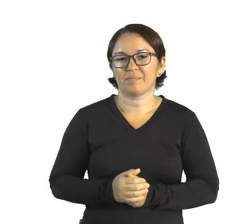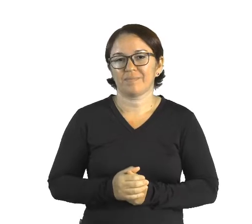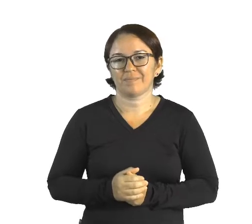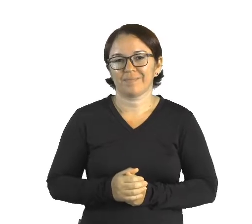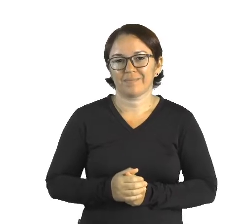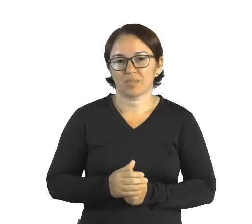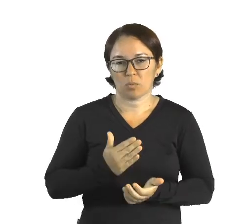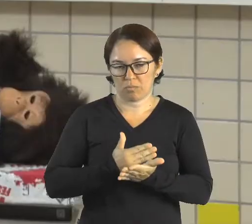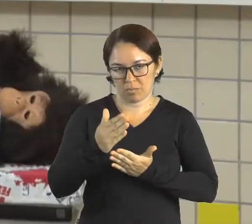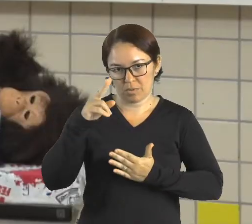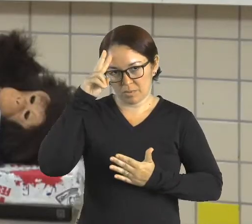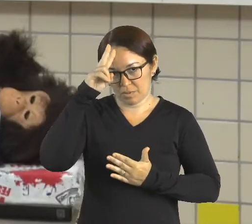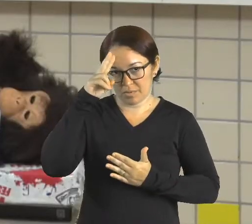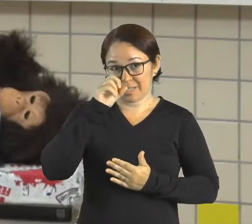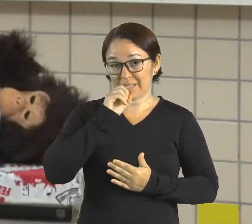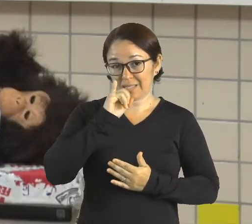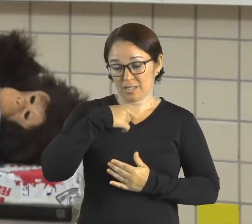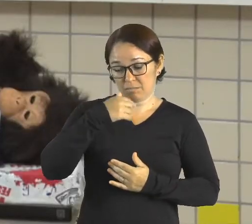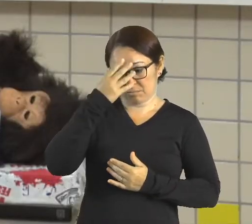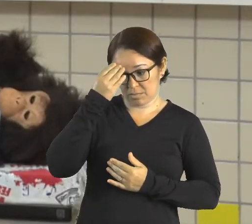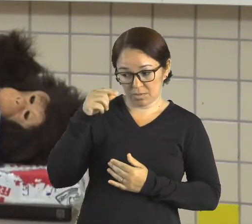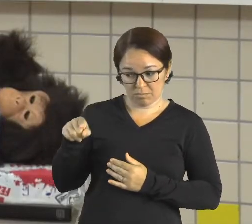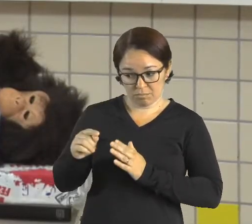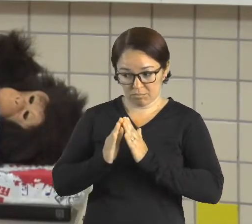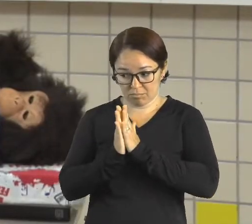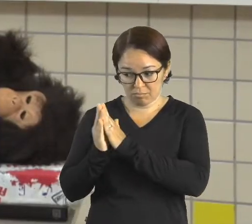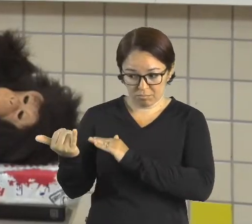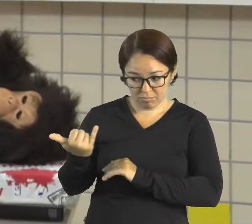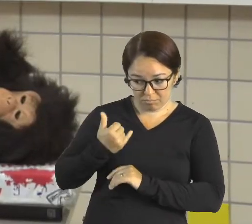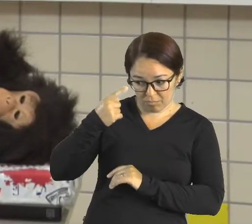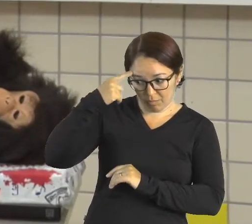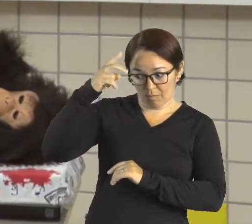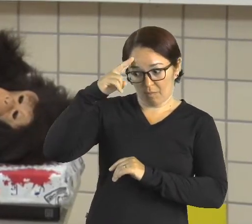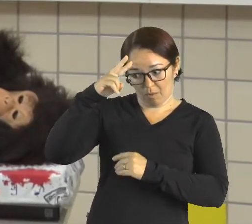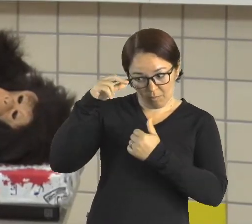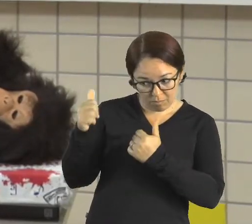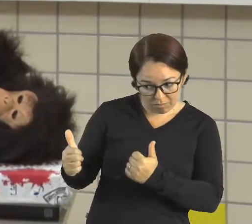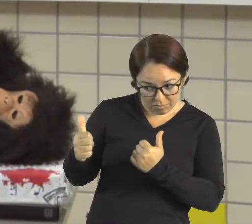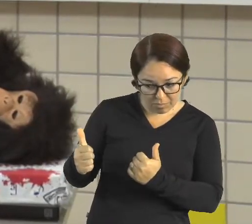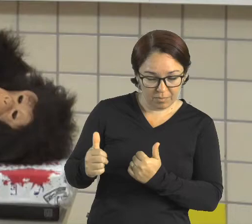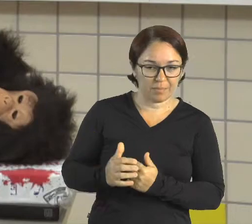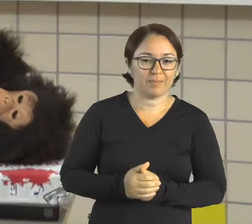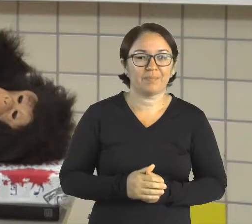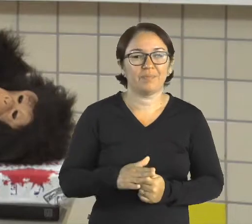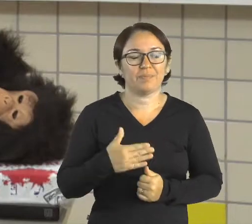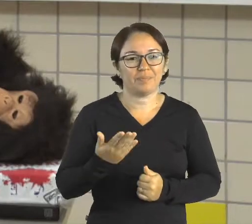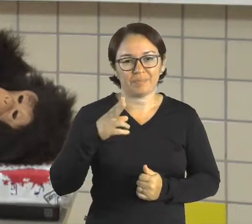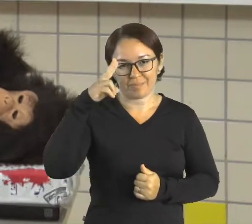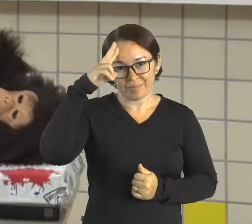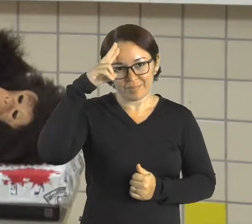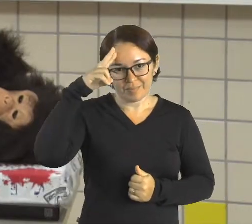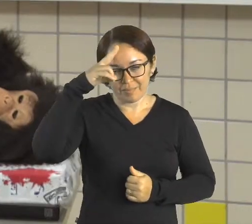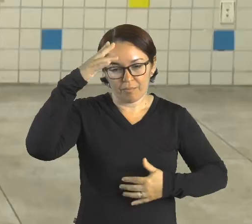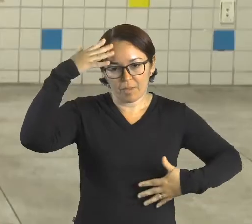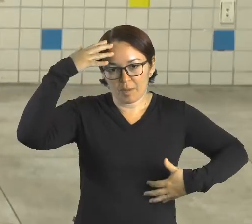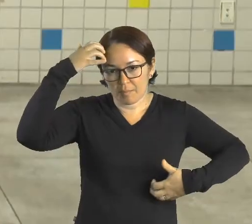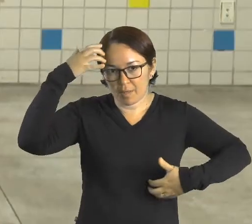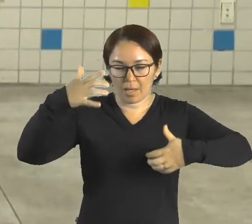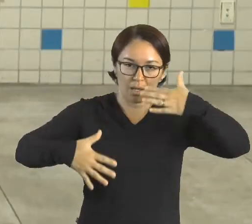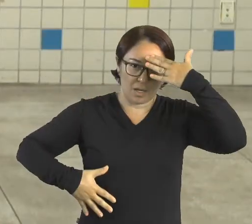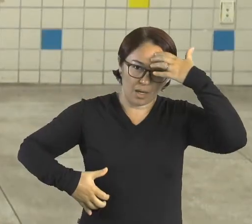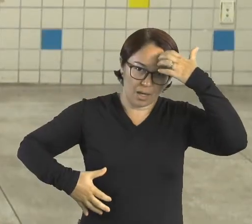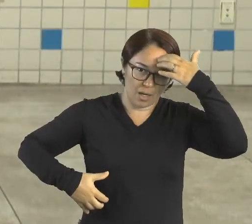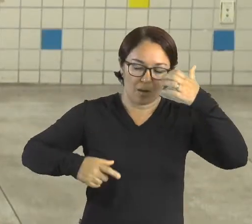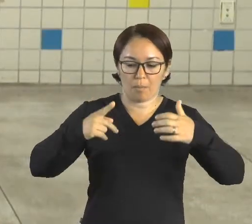esquecer alguma parte, você me lembra, combinado? Então olha só, a história do macaco e do macaquinho, certo?